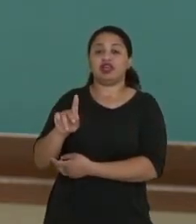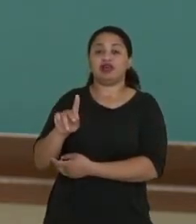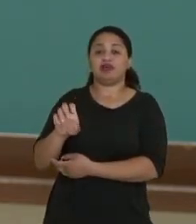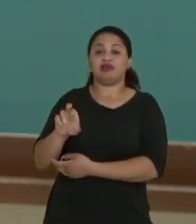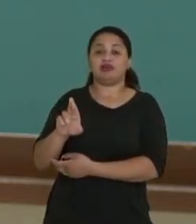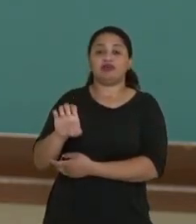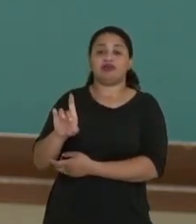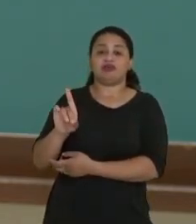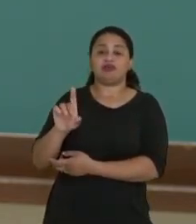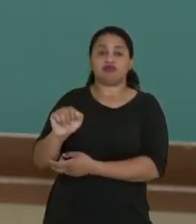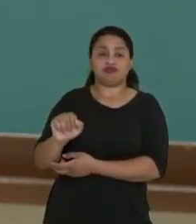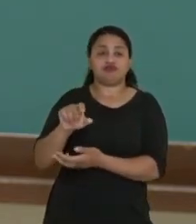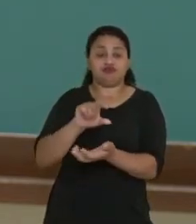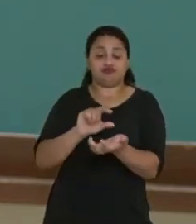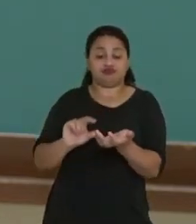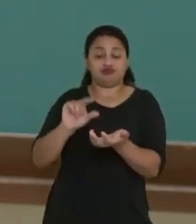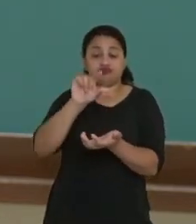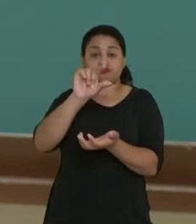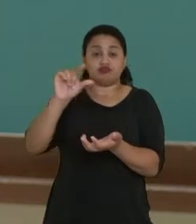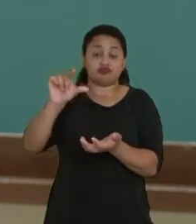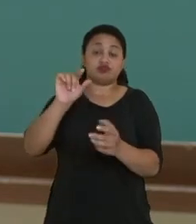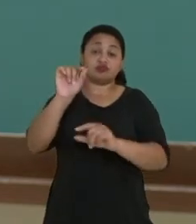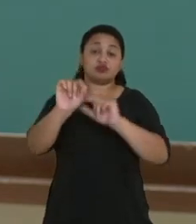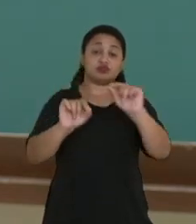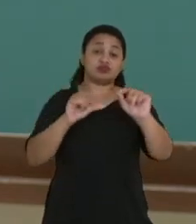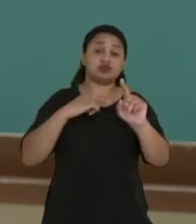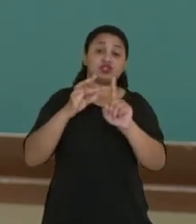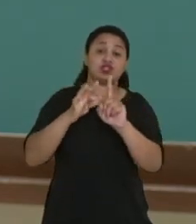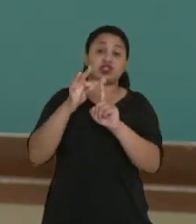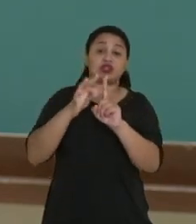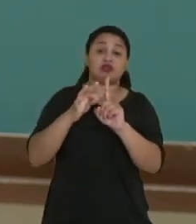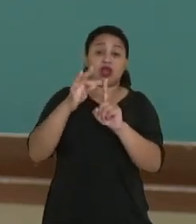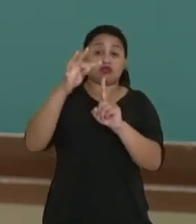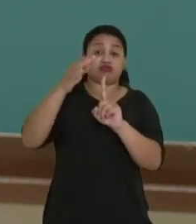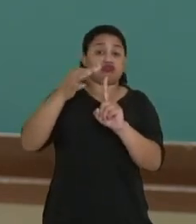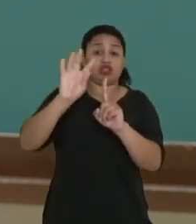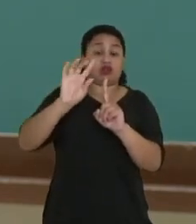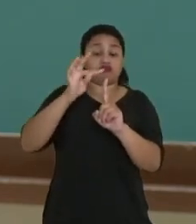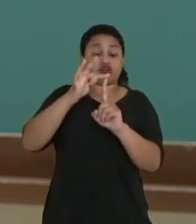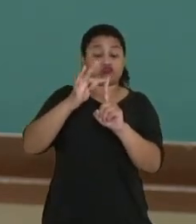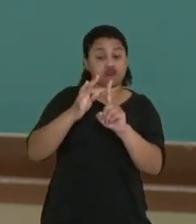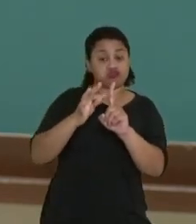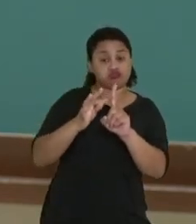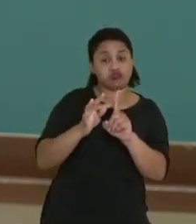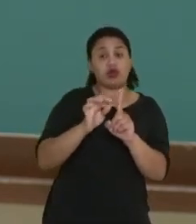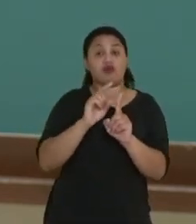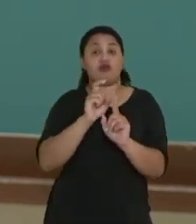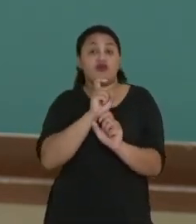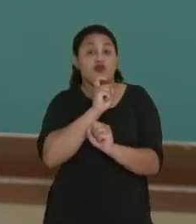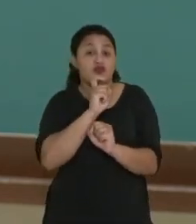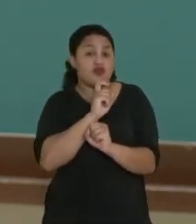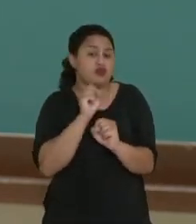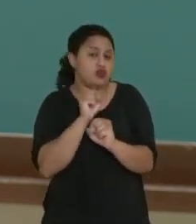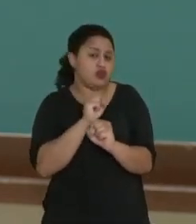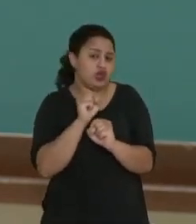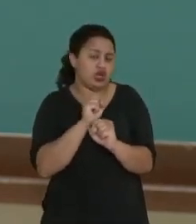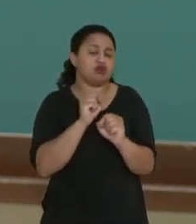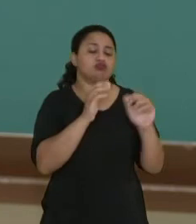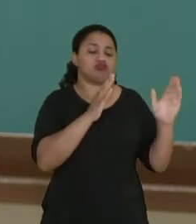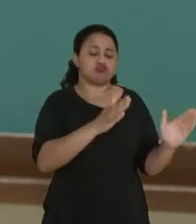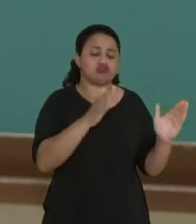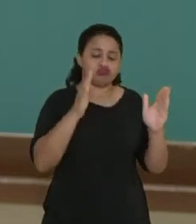temperadas. Nessas áreas aqui, nas zonas temperadas, as temperaturas já são mais amenas, mais baixas, as estações são